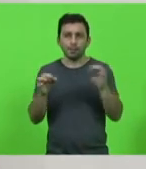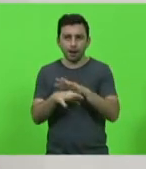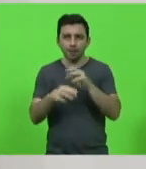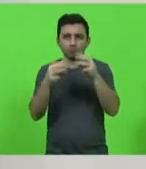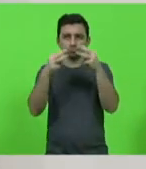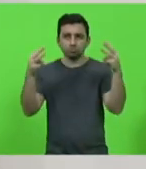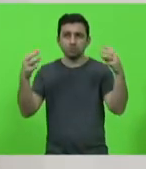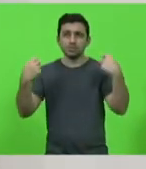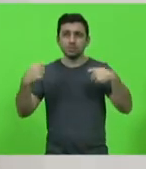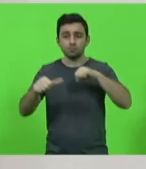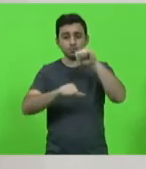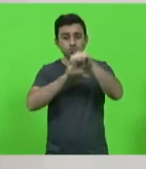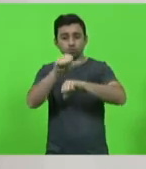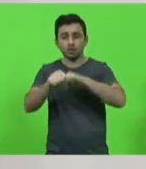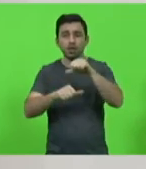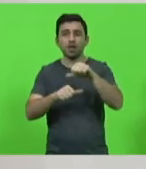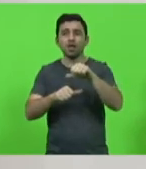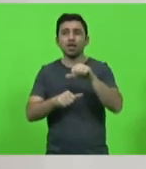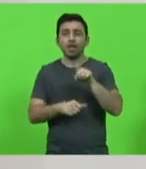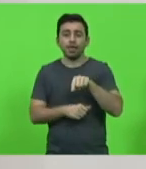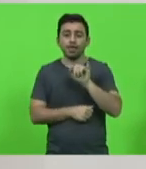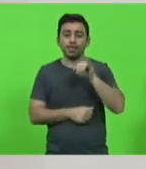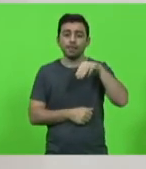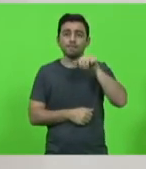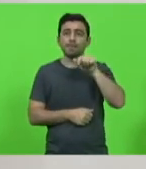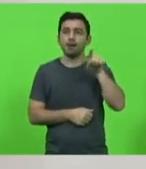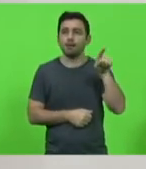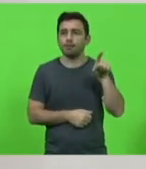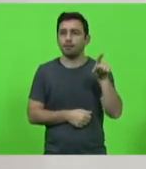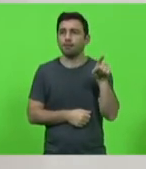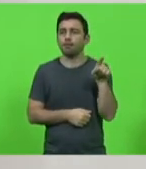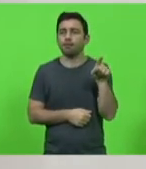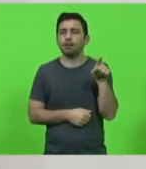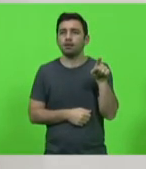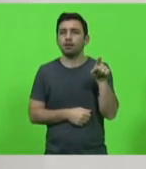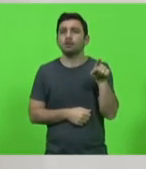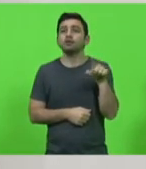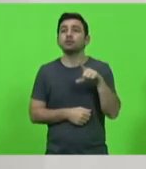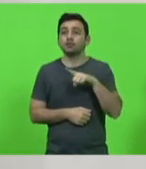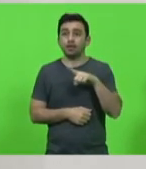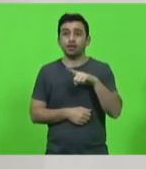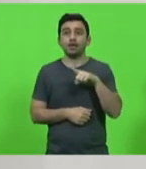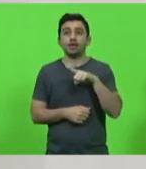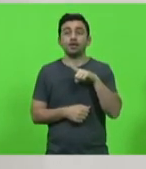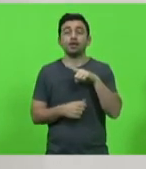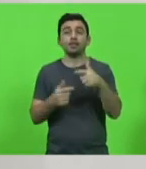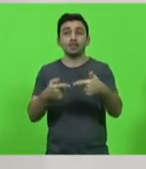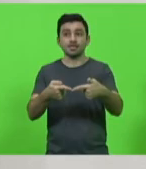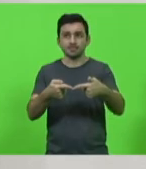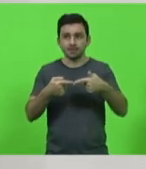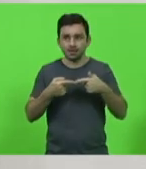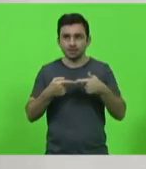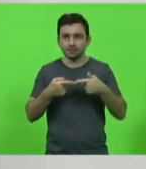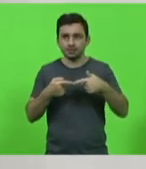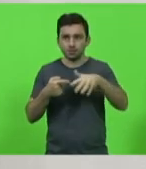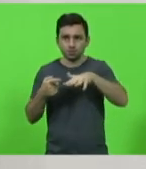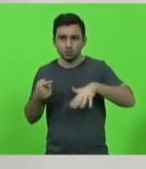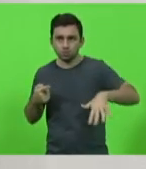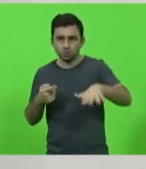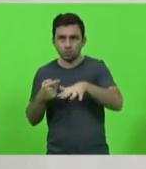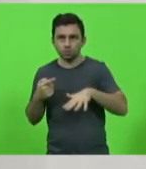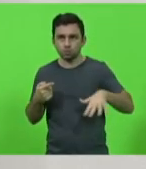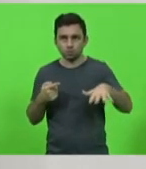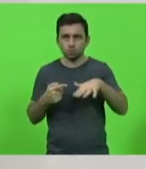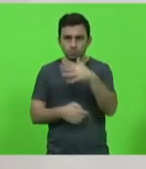IMA, porque o estudo que se tem é de que as licenças ambientais represadas no IMA